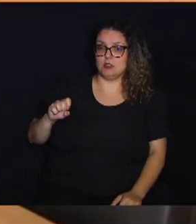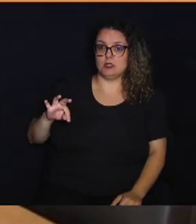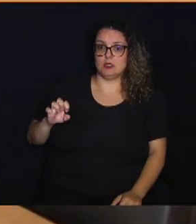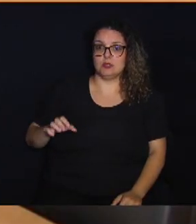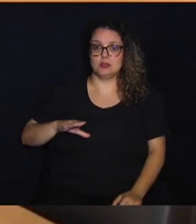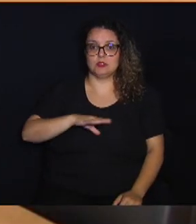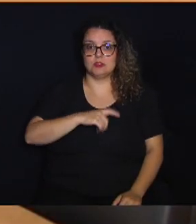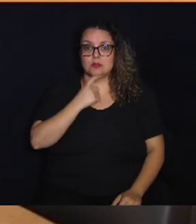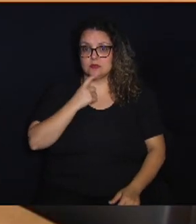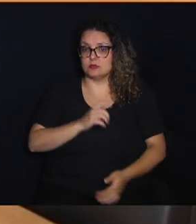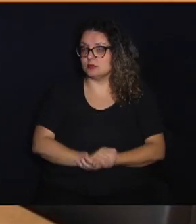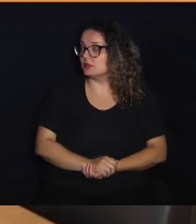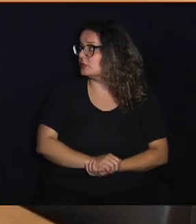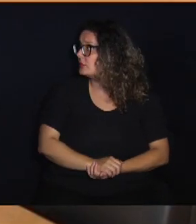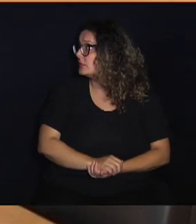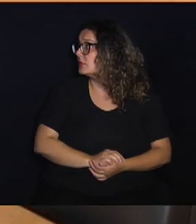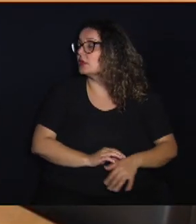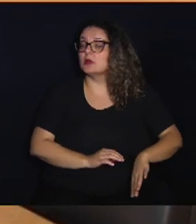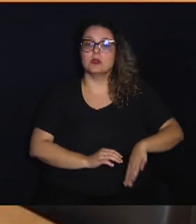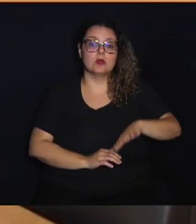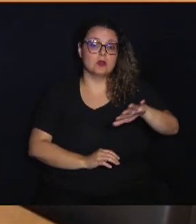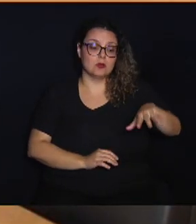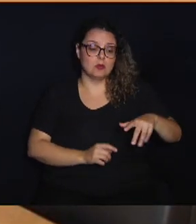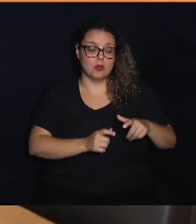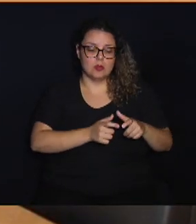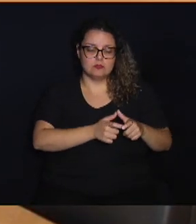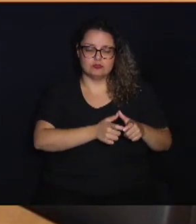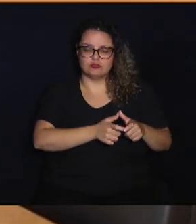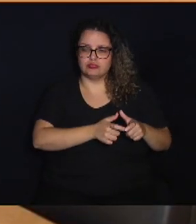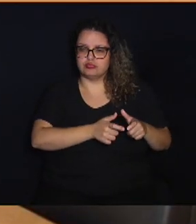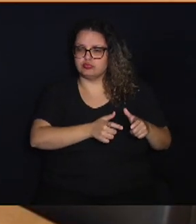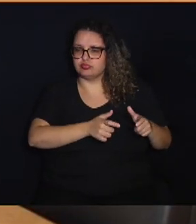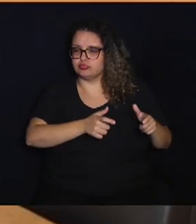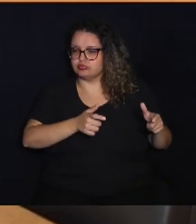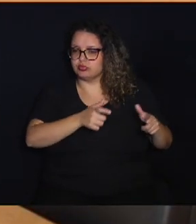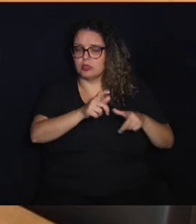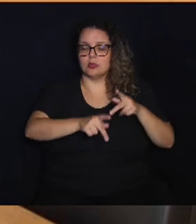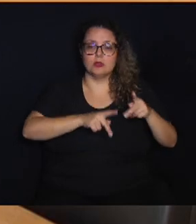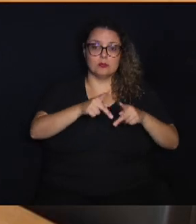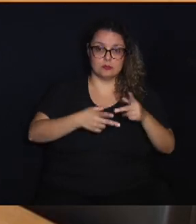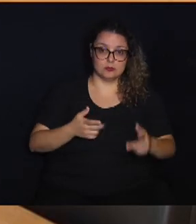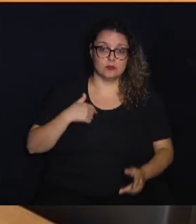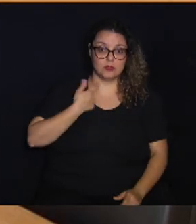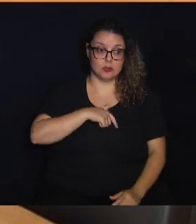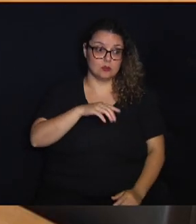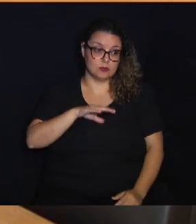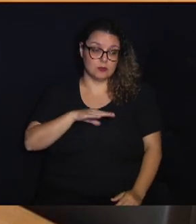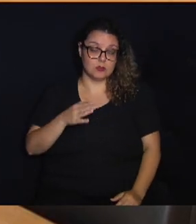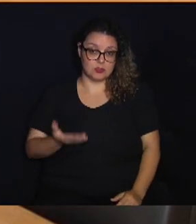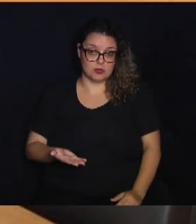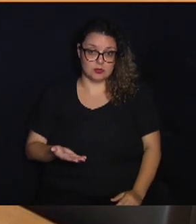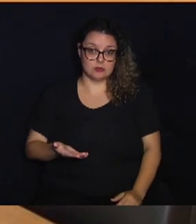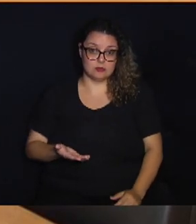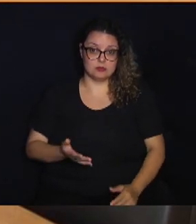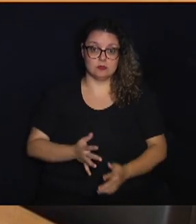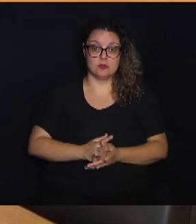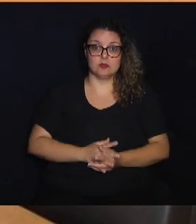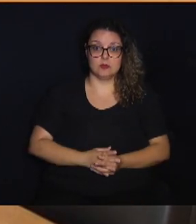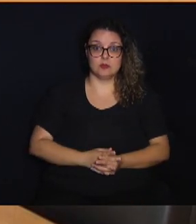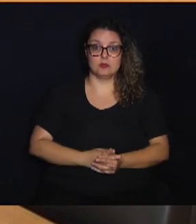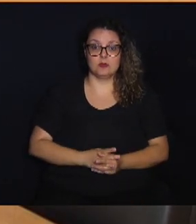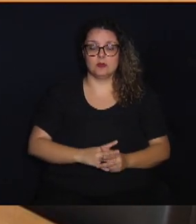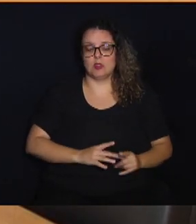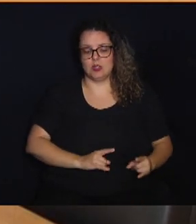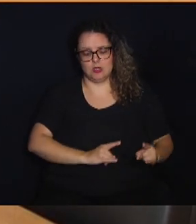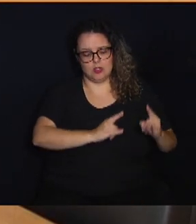A região noroeste é uma das regiões que mais cresce em termos populacional no nosso município, né? Tem a